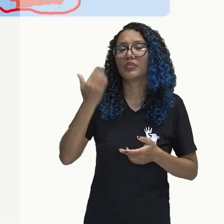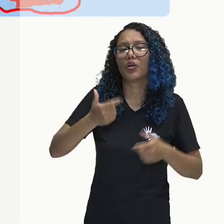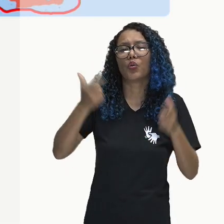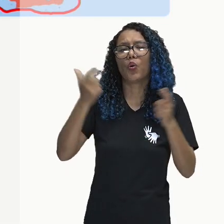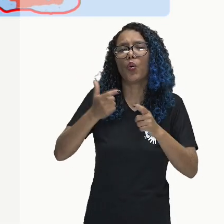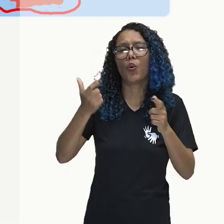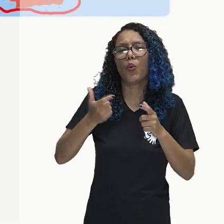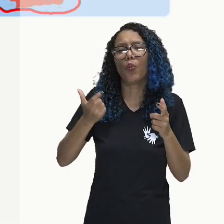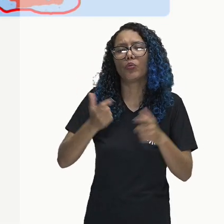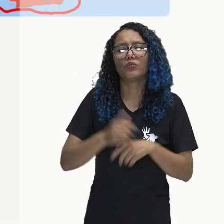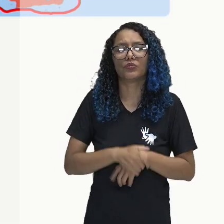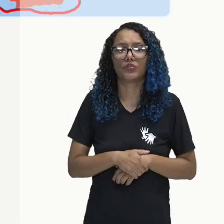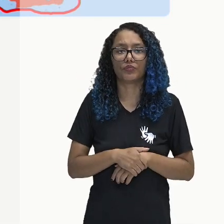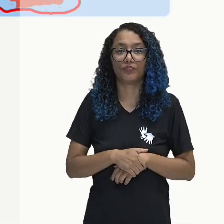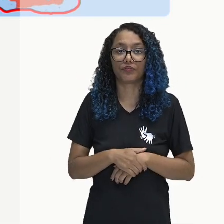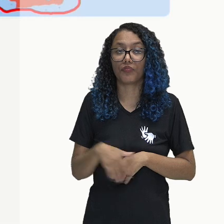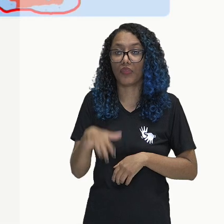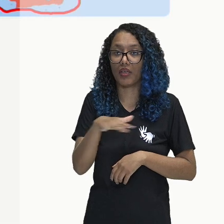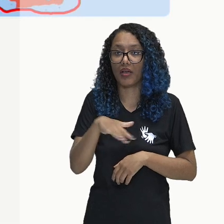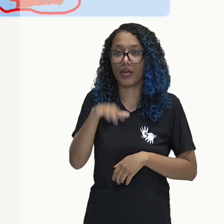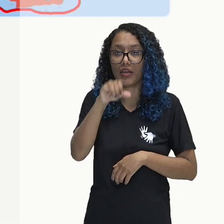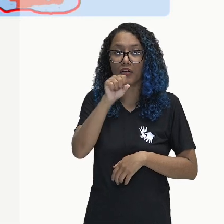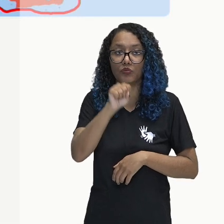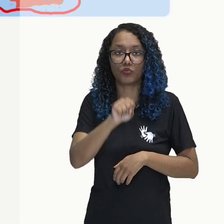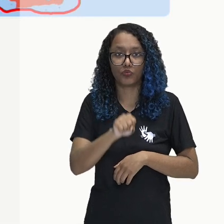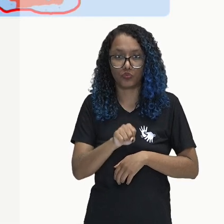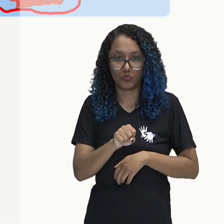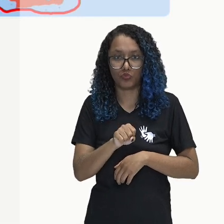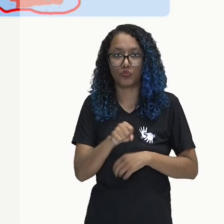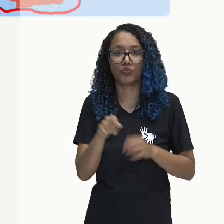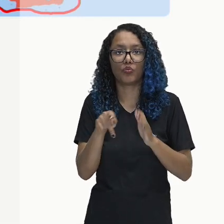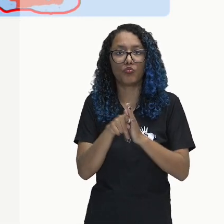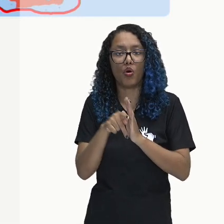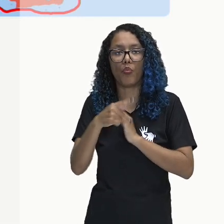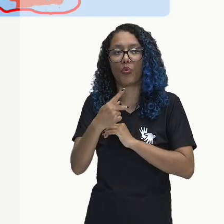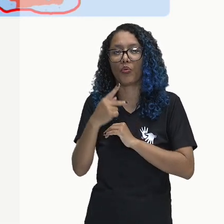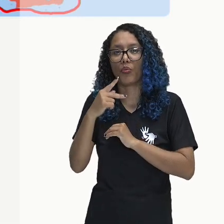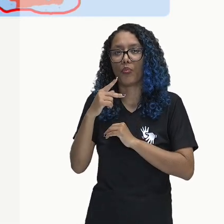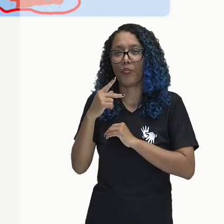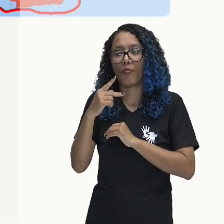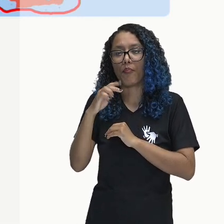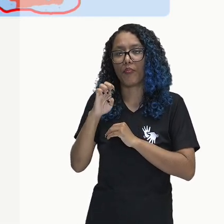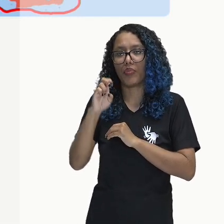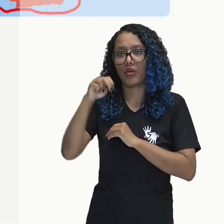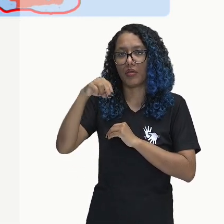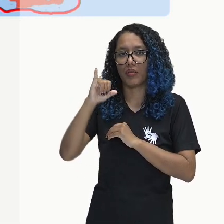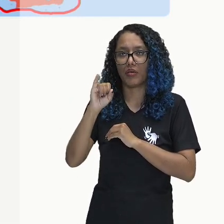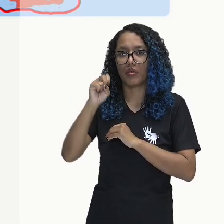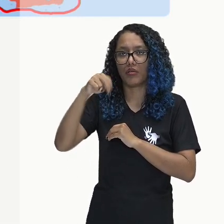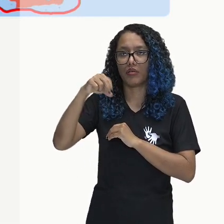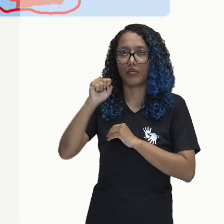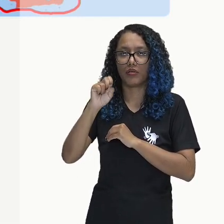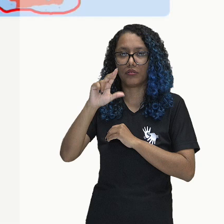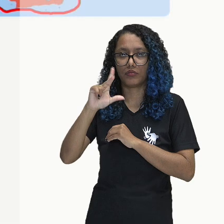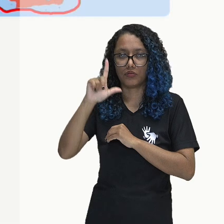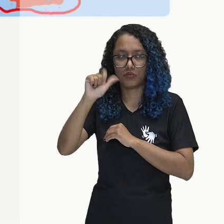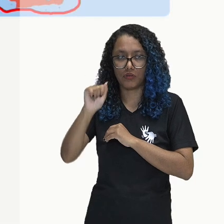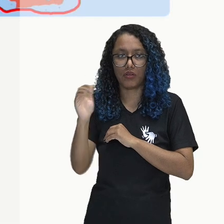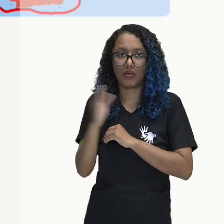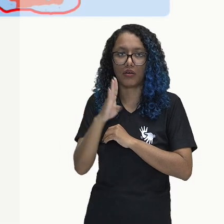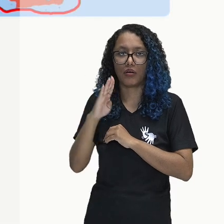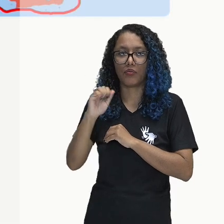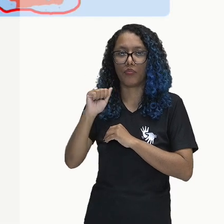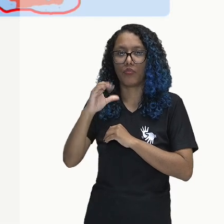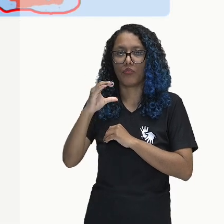fica ali ao sul da Península Balcânica, beleza, galera? E Creta, a ilha de Creta,